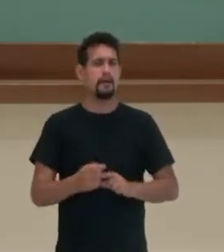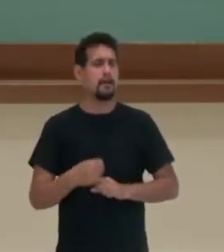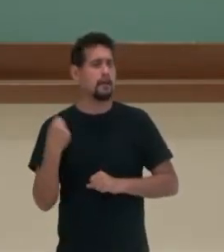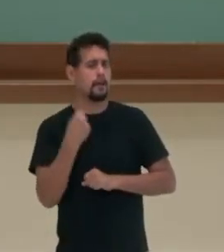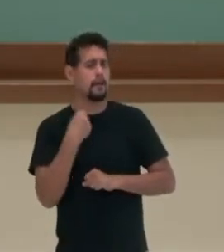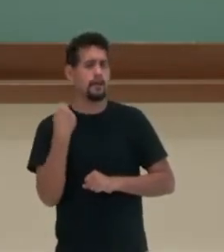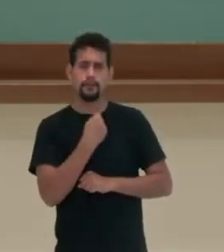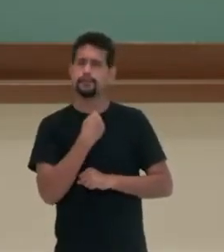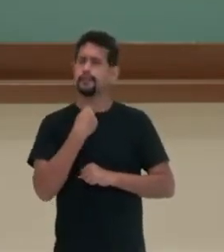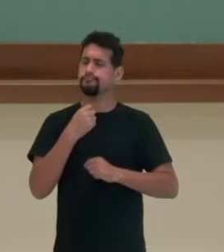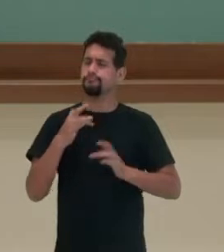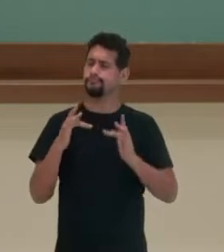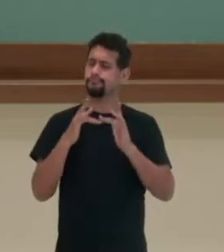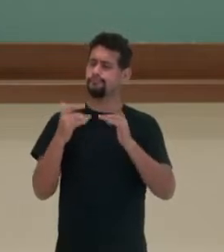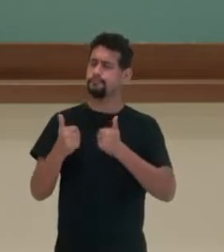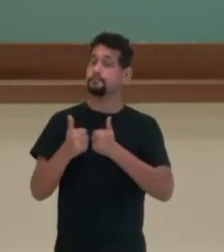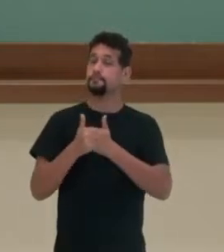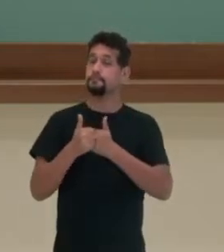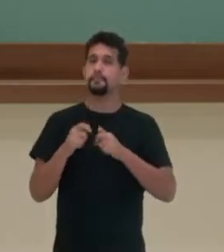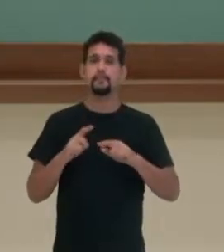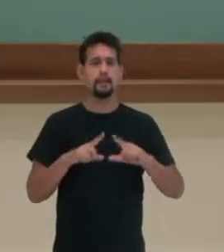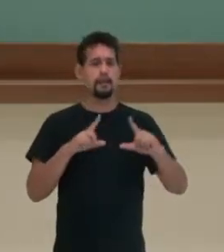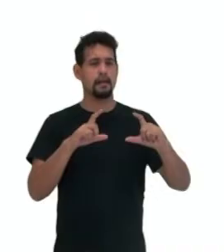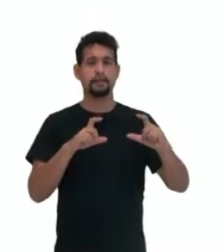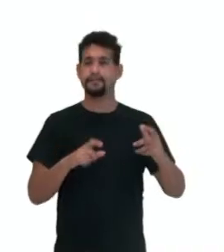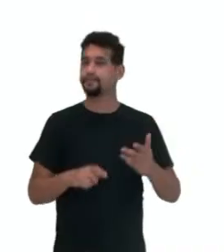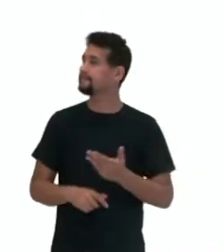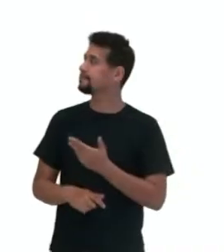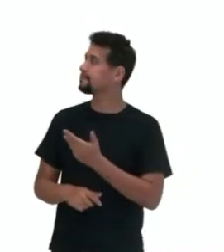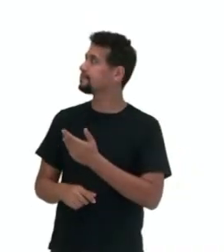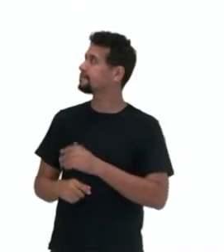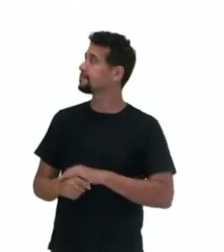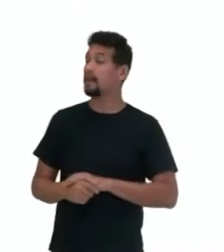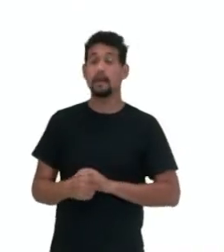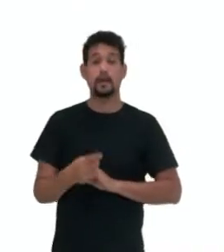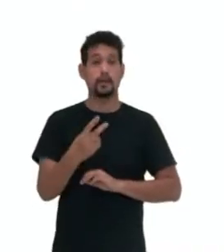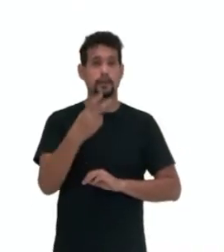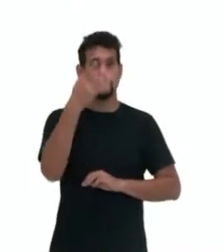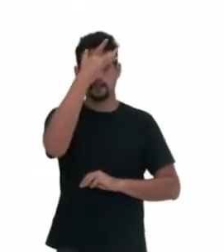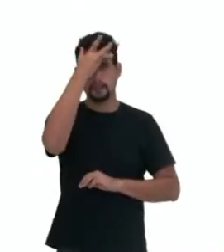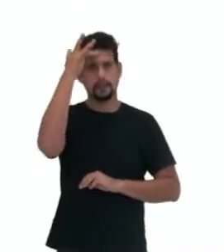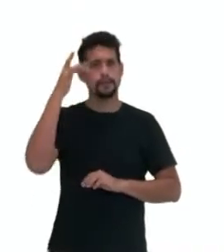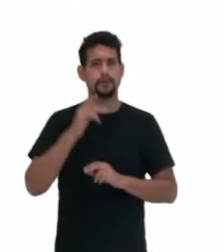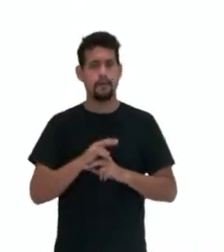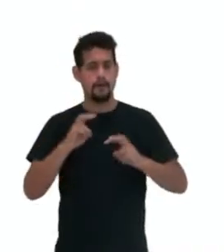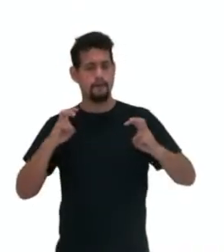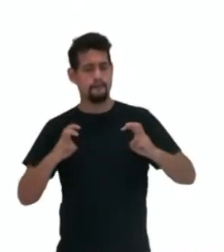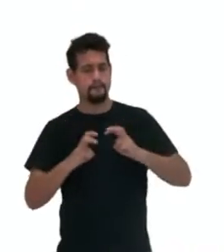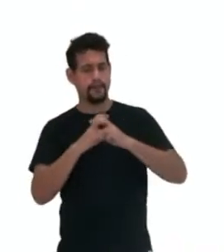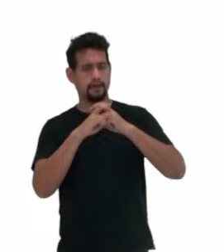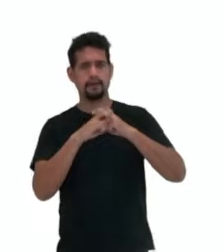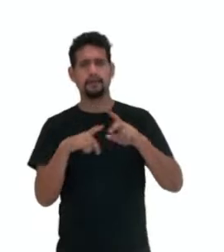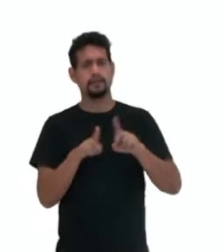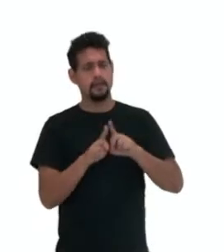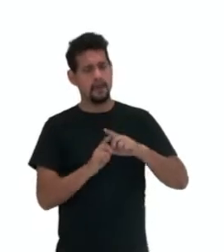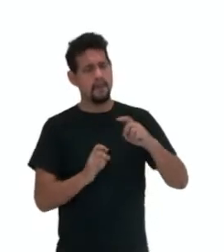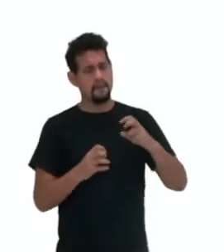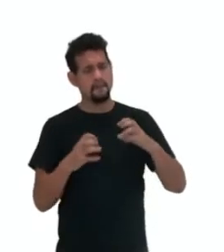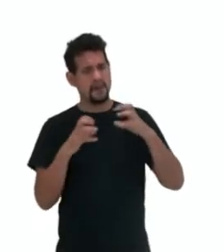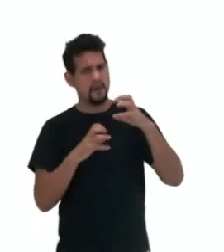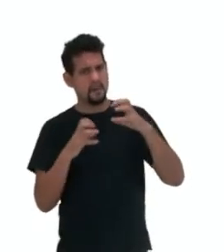com aproximação. Aqui na imagem vocês podem verificar que são dois atletas, né? Eles estão ali lutando,